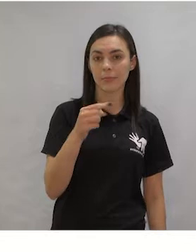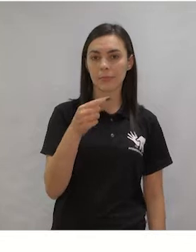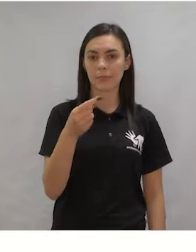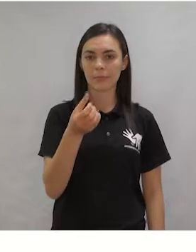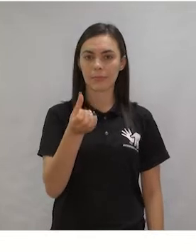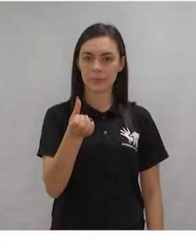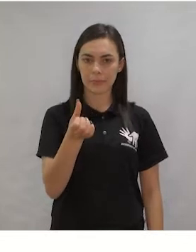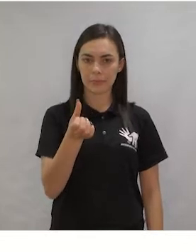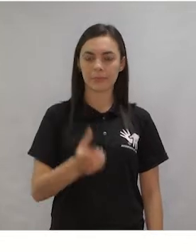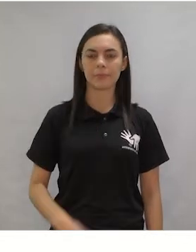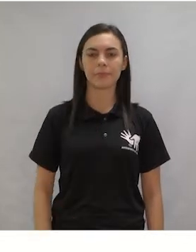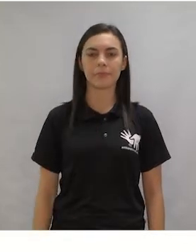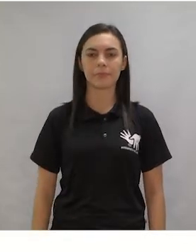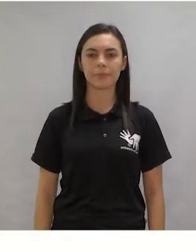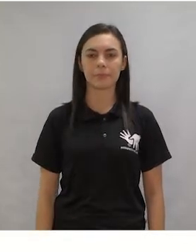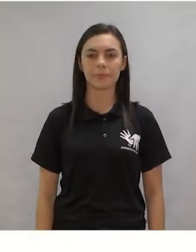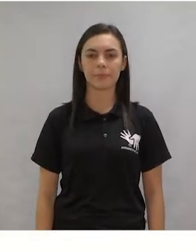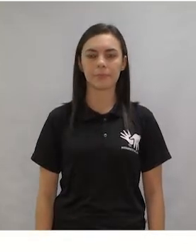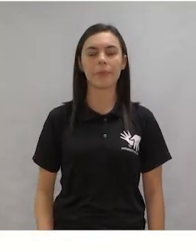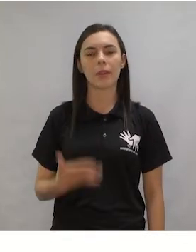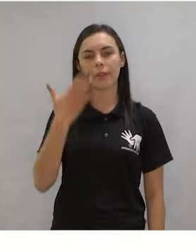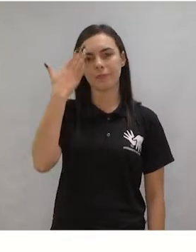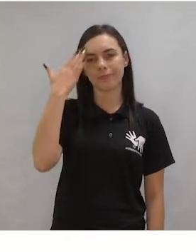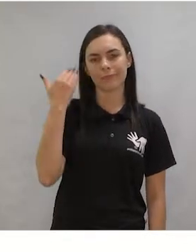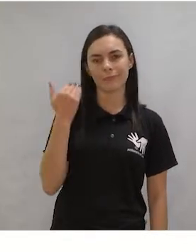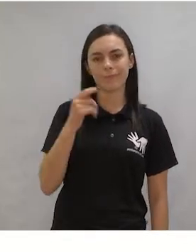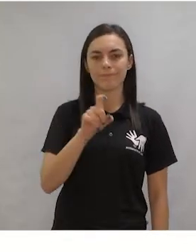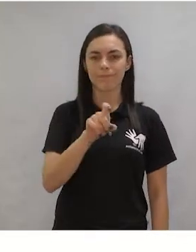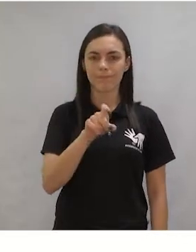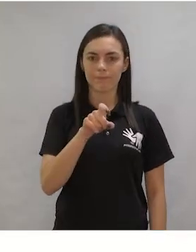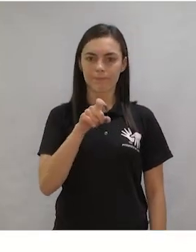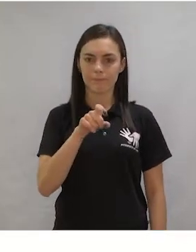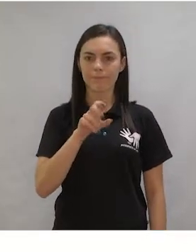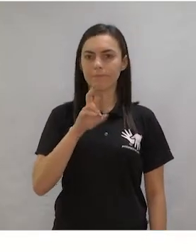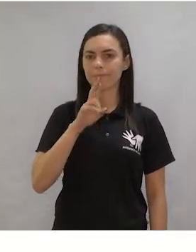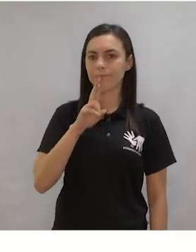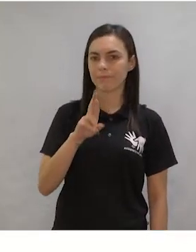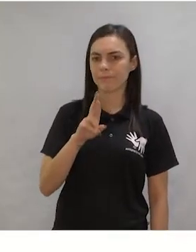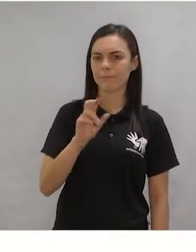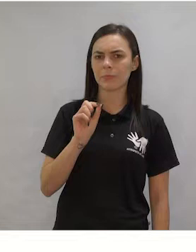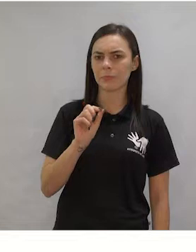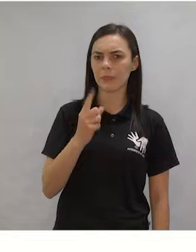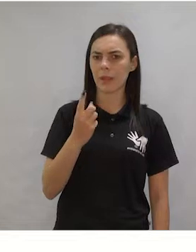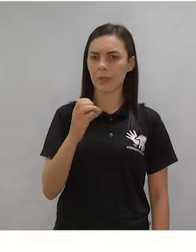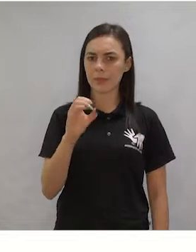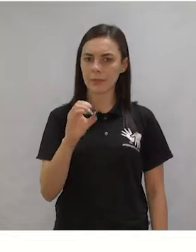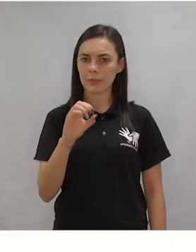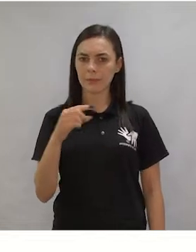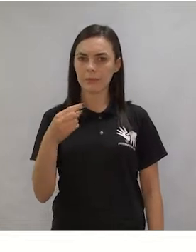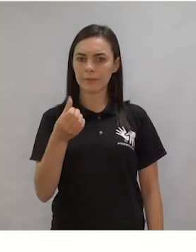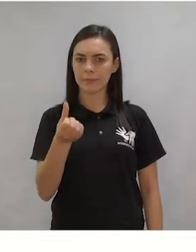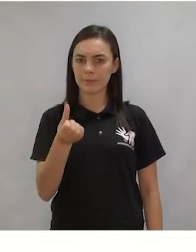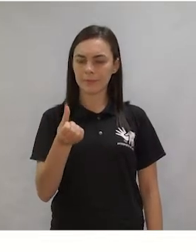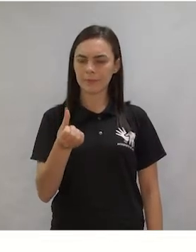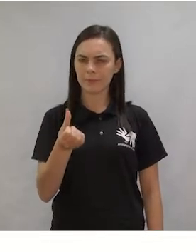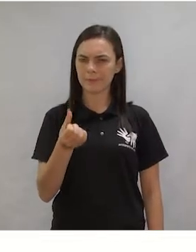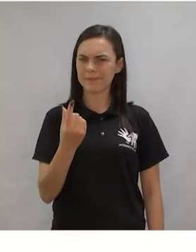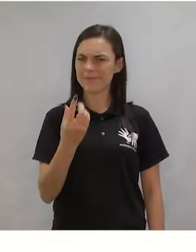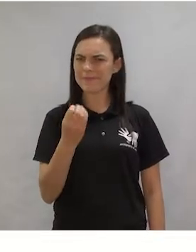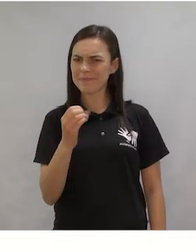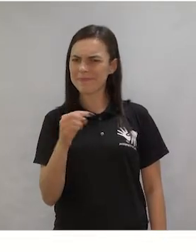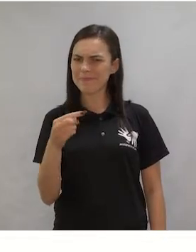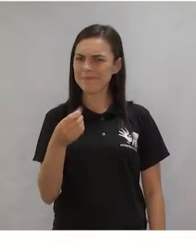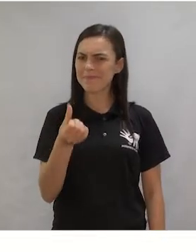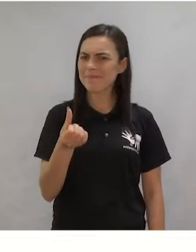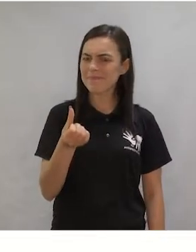Menos 6. Então, eu sei que x é igual a 10 menos 6.